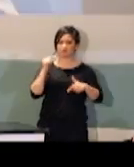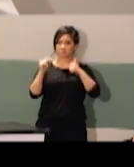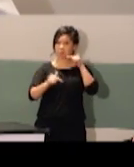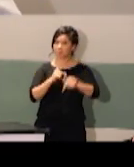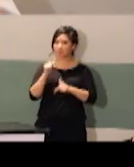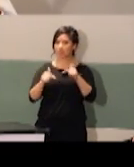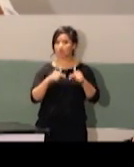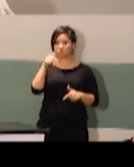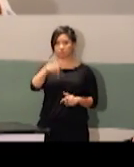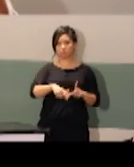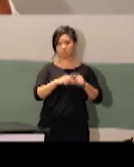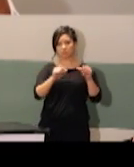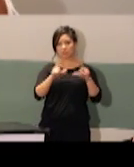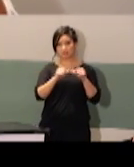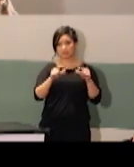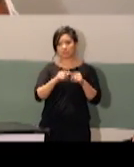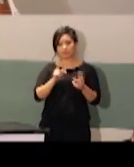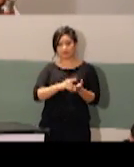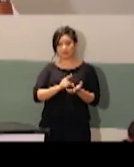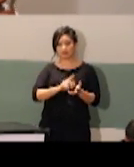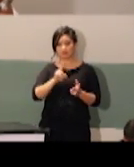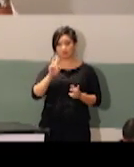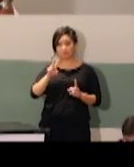grande, é